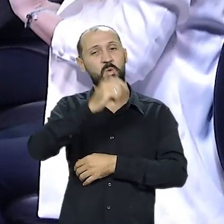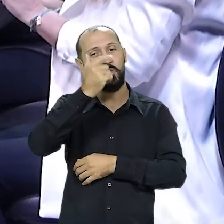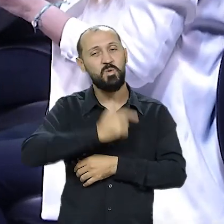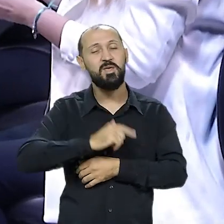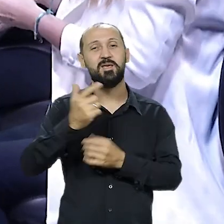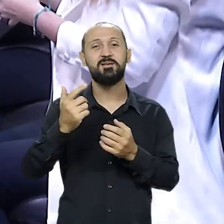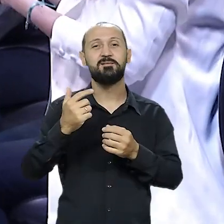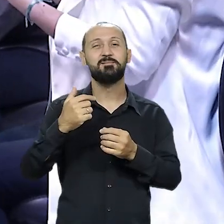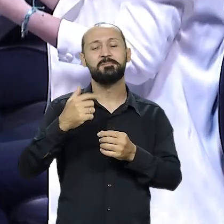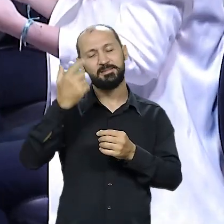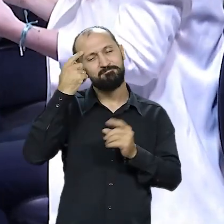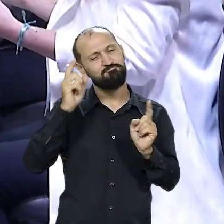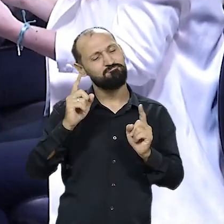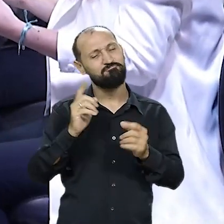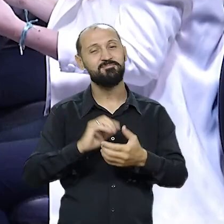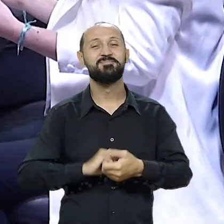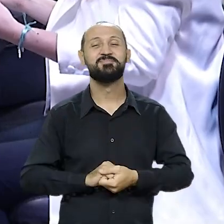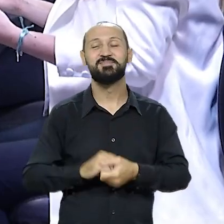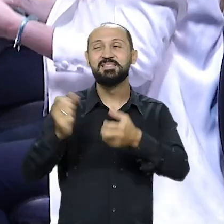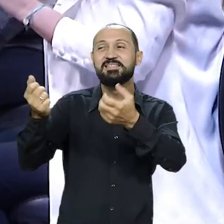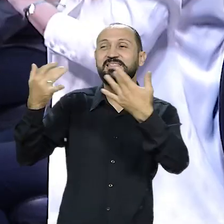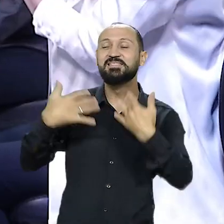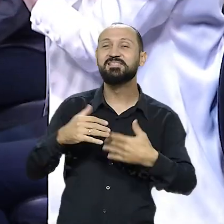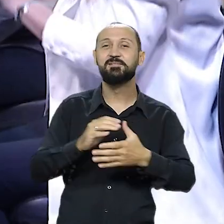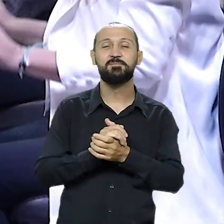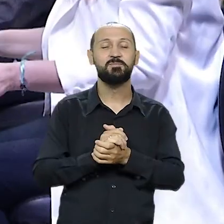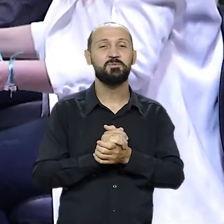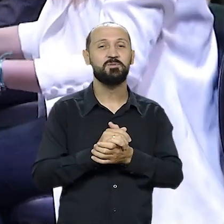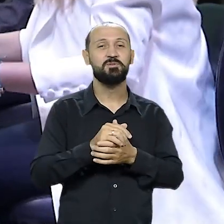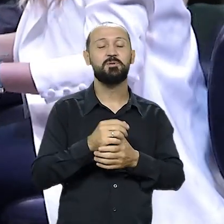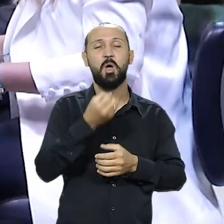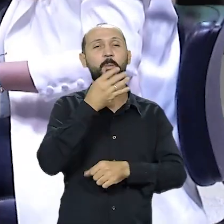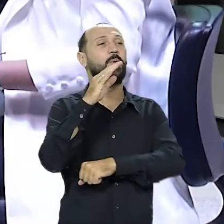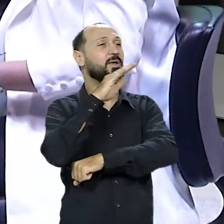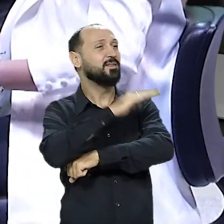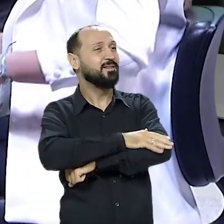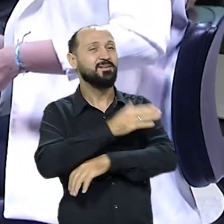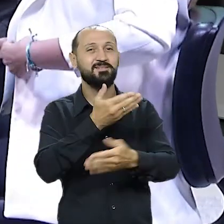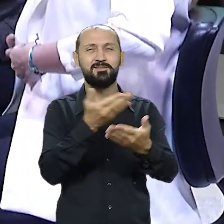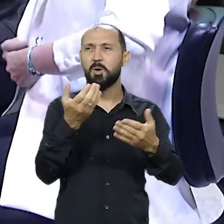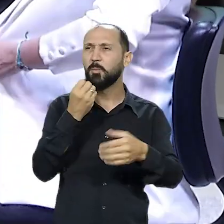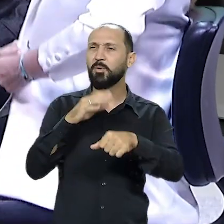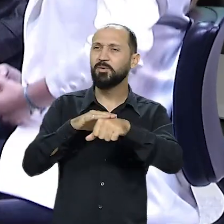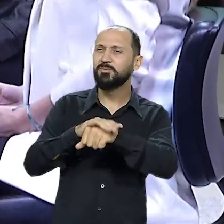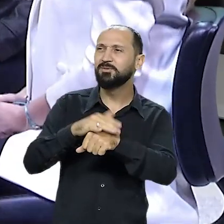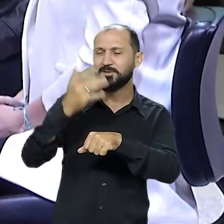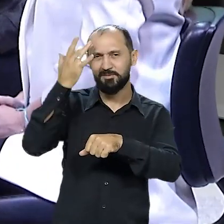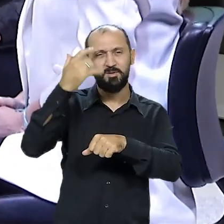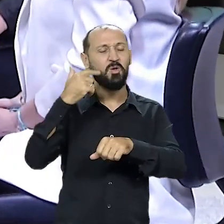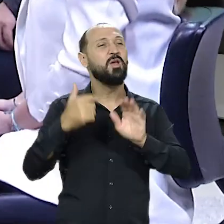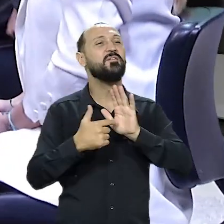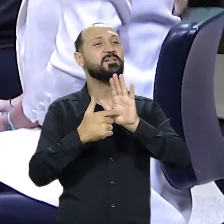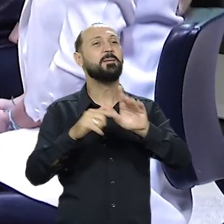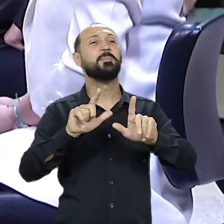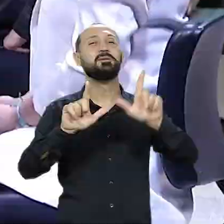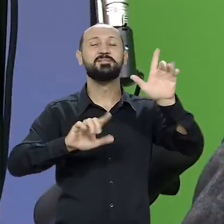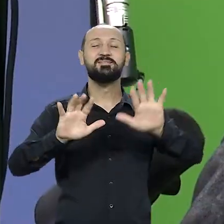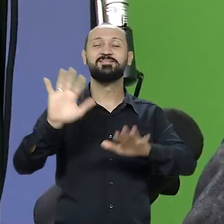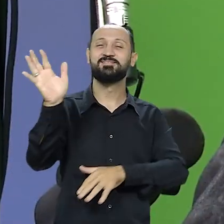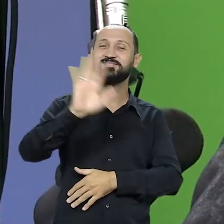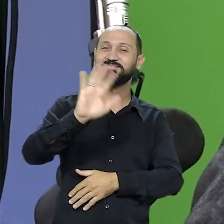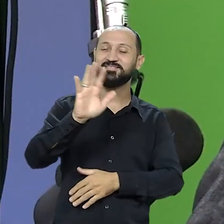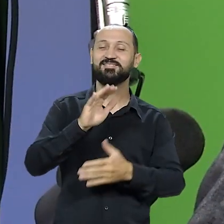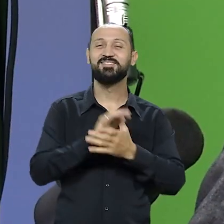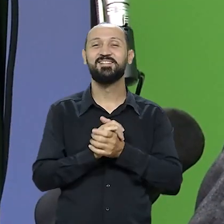queijo, mas nós não somos não entende assim. tanto, Exato. Uhum. Então explica pra gente. Girolando, boa tarde ou boa noite, né? Não sei que horário que vai estar passando,